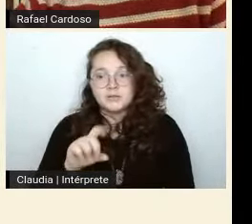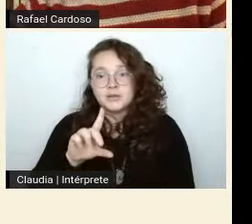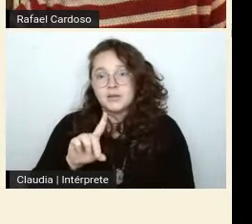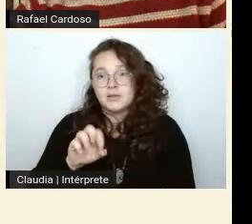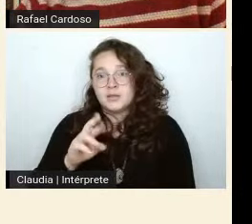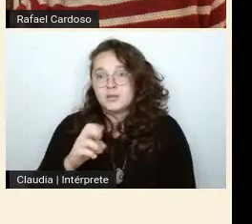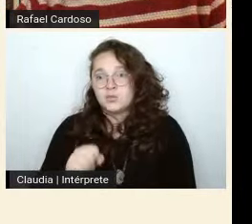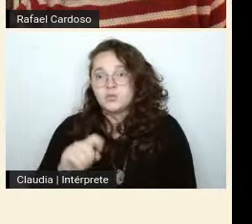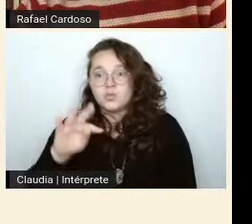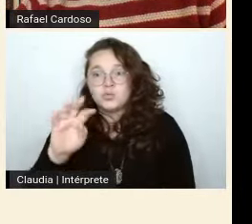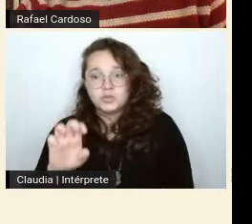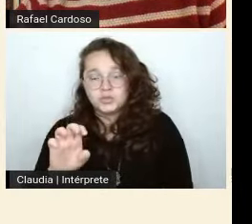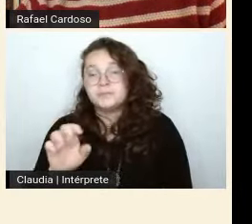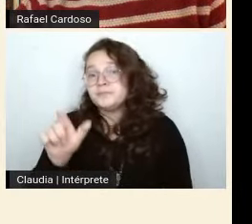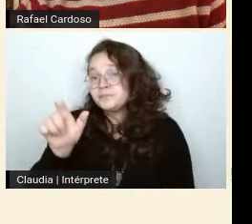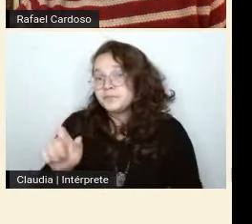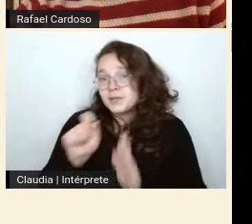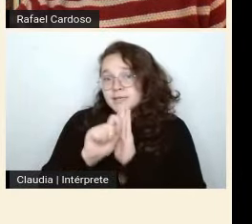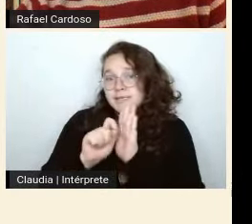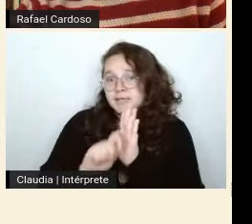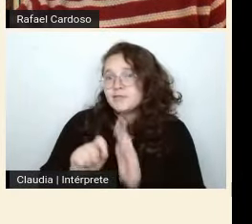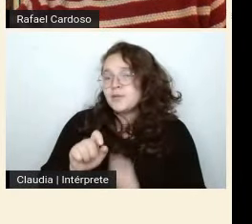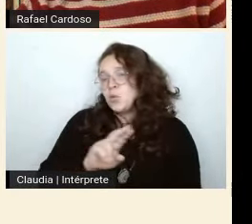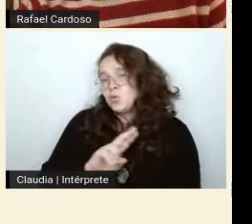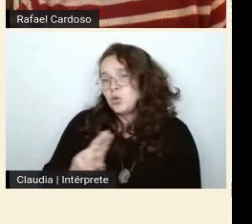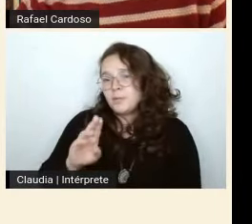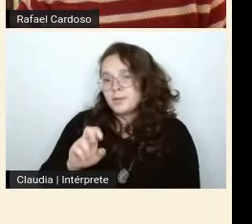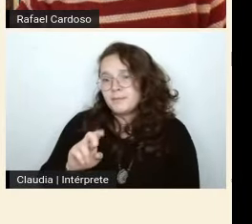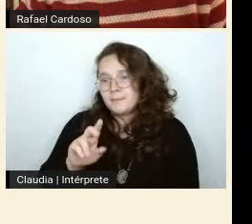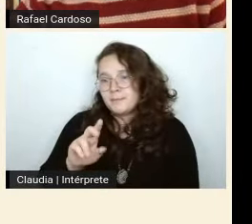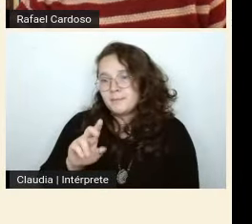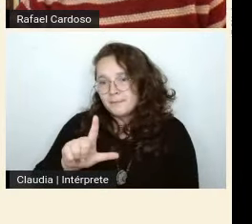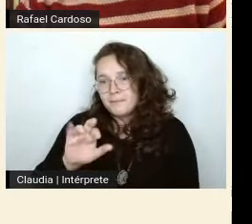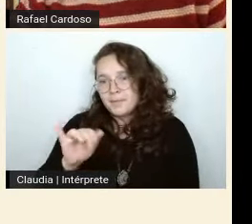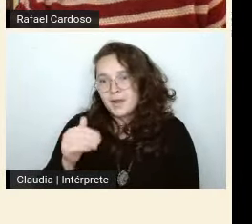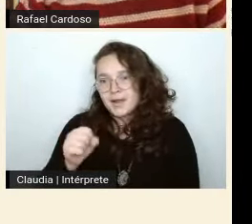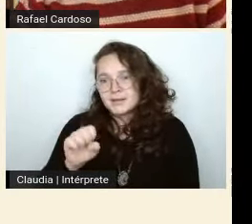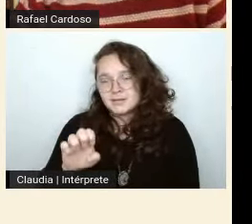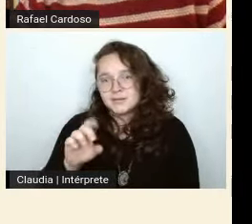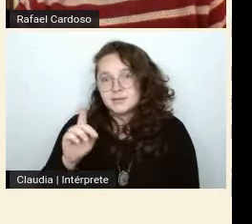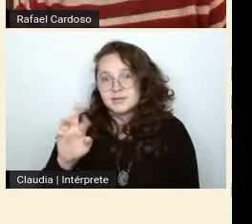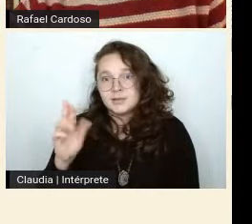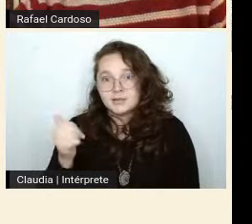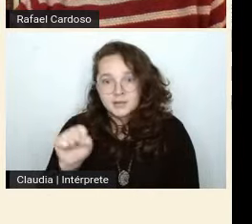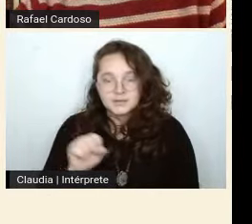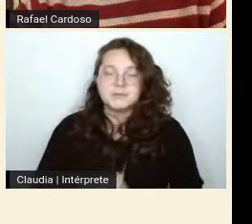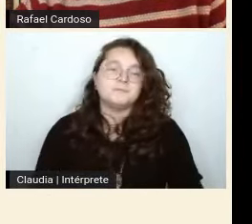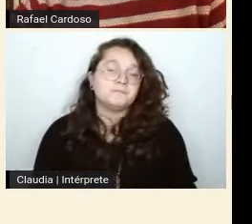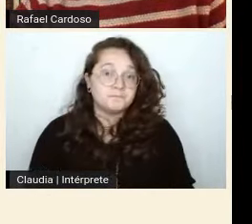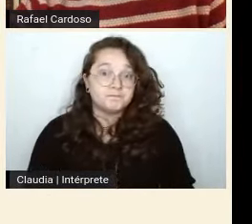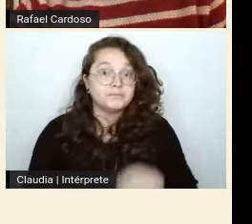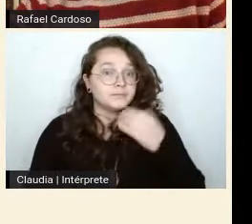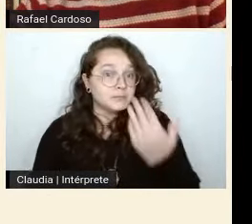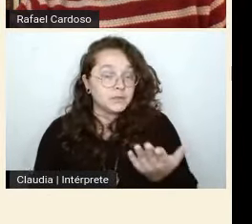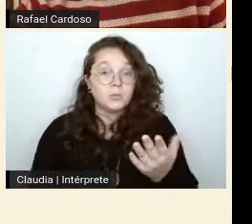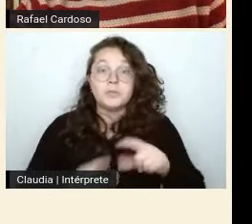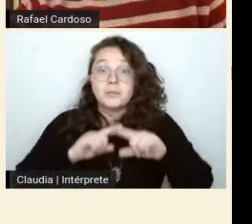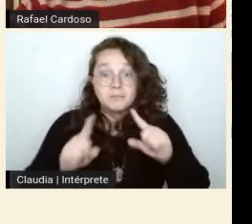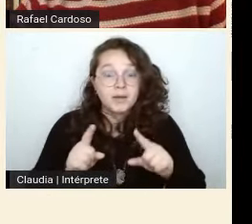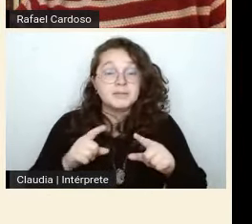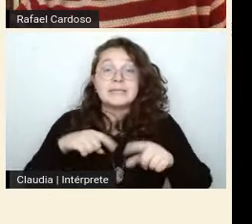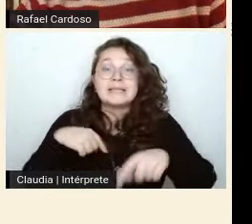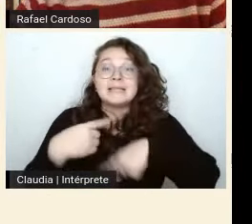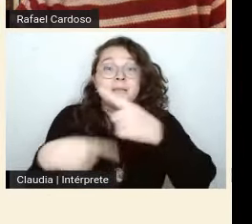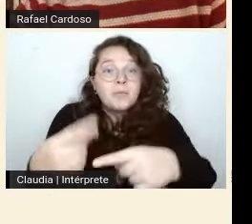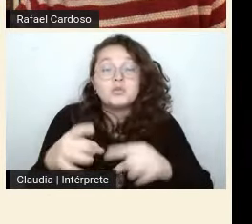as valiosas pesquisas de Renata Gomes Cardoso, mais uma vez, o quadro em si só chegou ao Brasil em